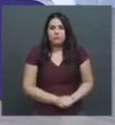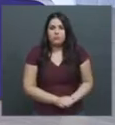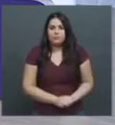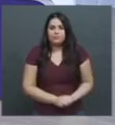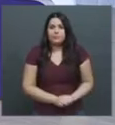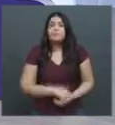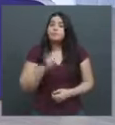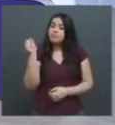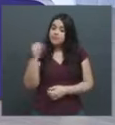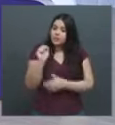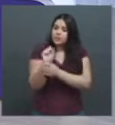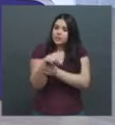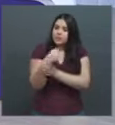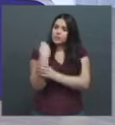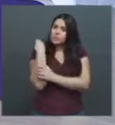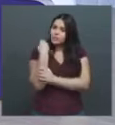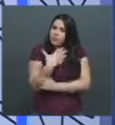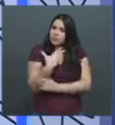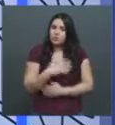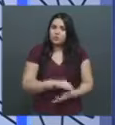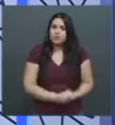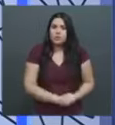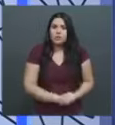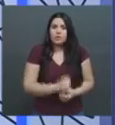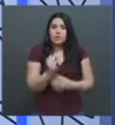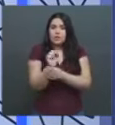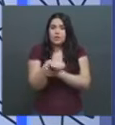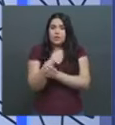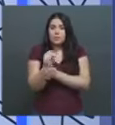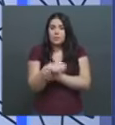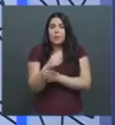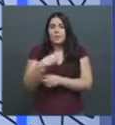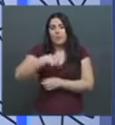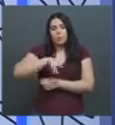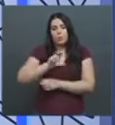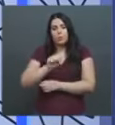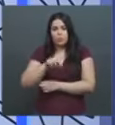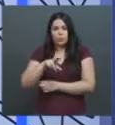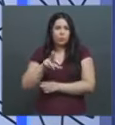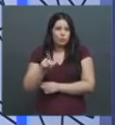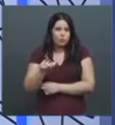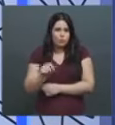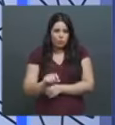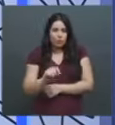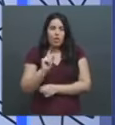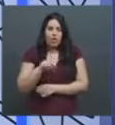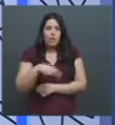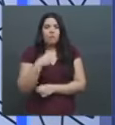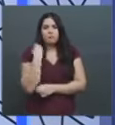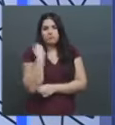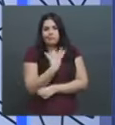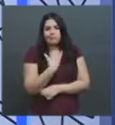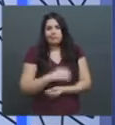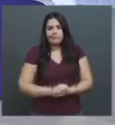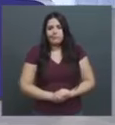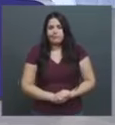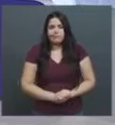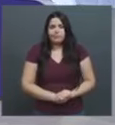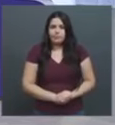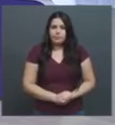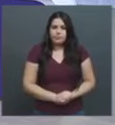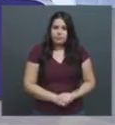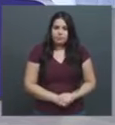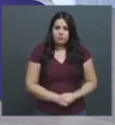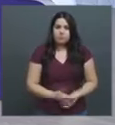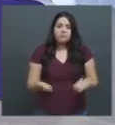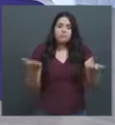bom. Fisioterapia para o fortalecimento muscular do assoalho pélvico é um recurso muito bom. E agora falando,